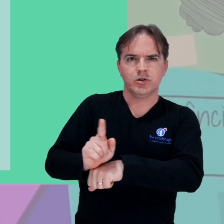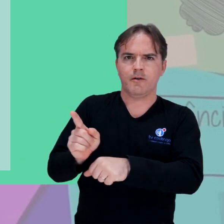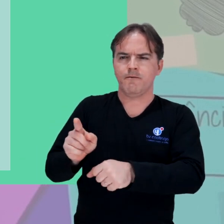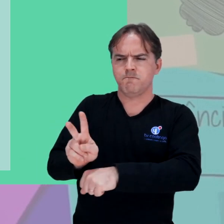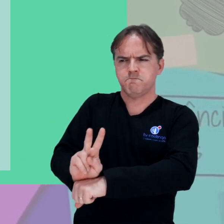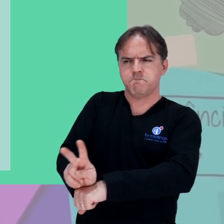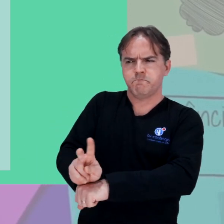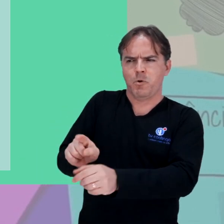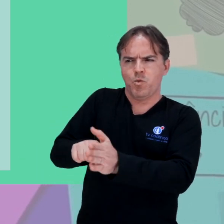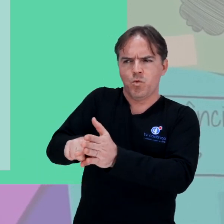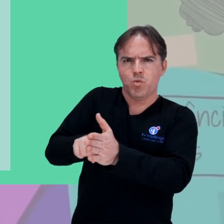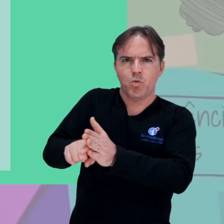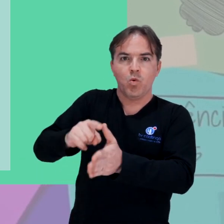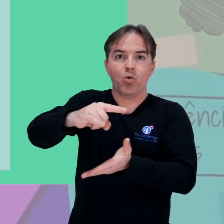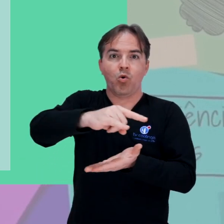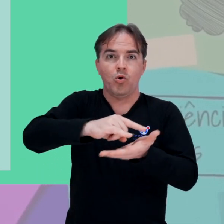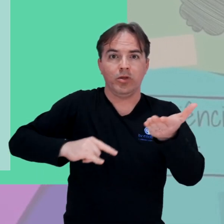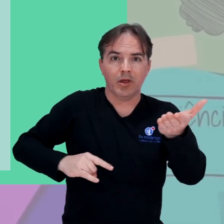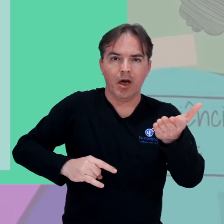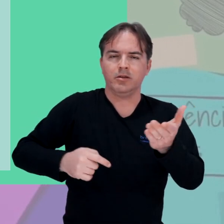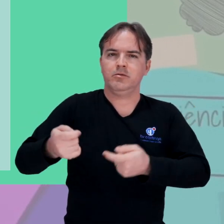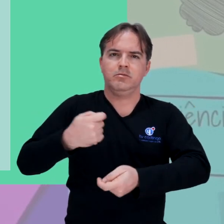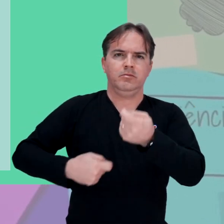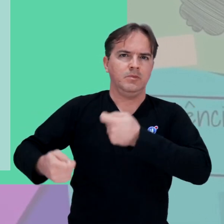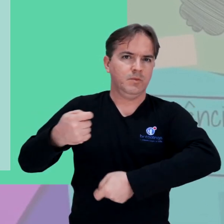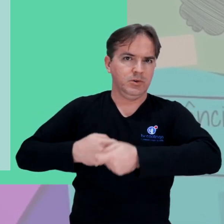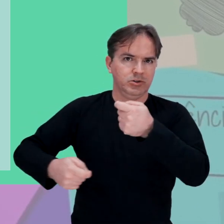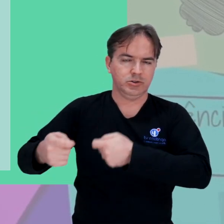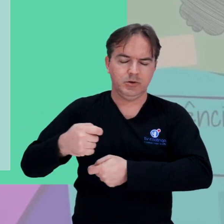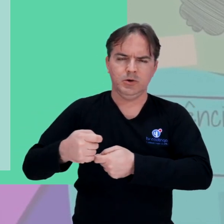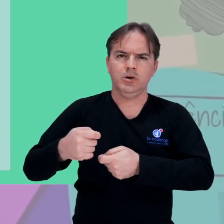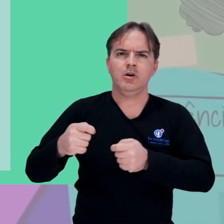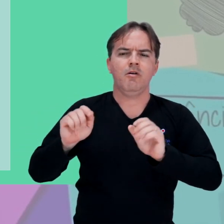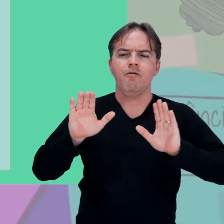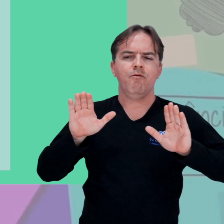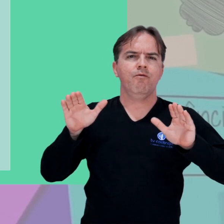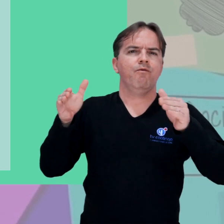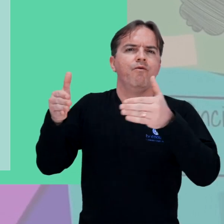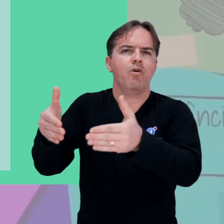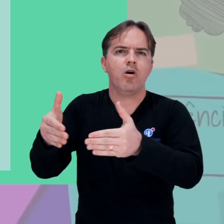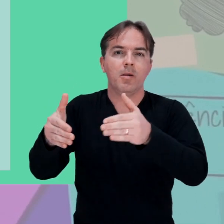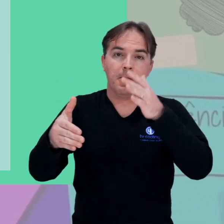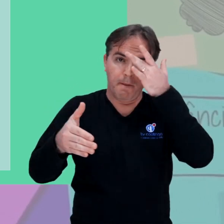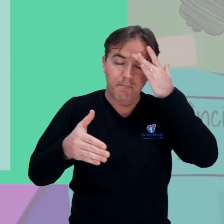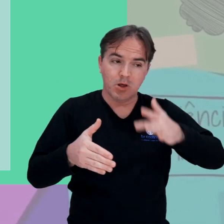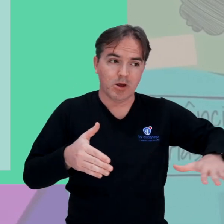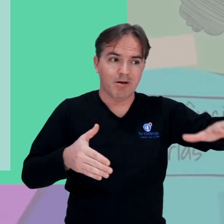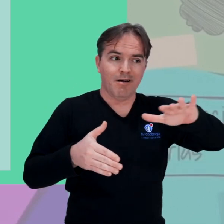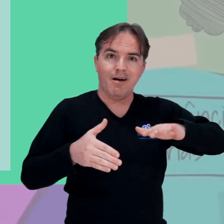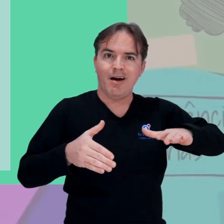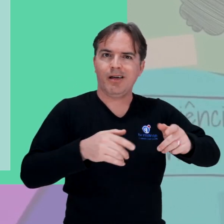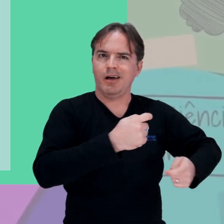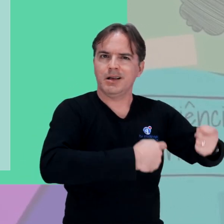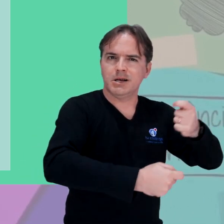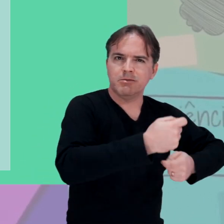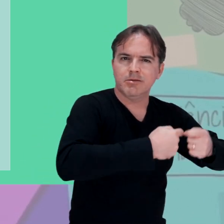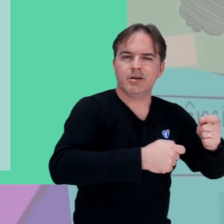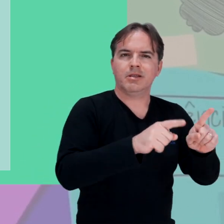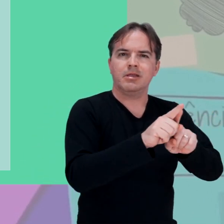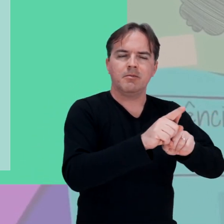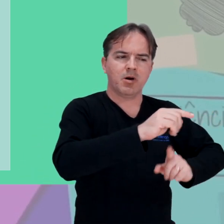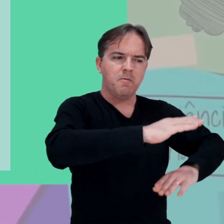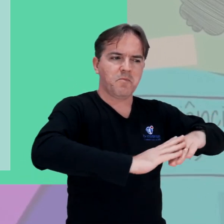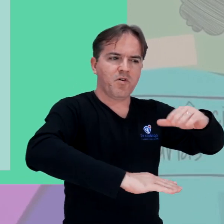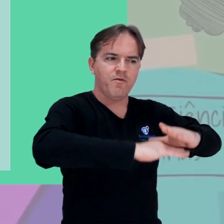contratos administrativos ação é dirigida a administradores e demais profissionais da